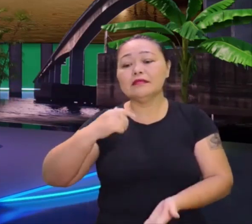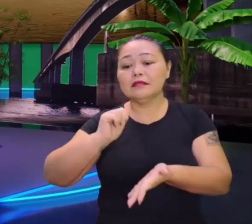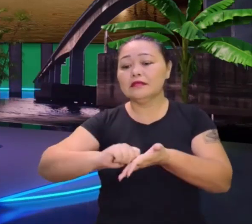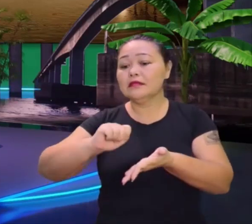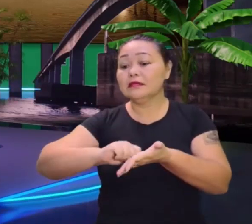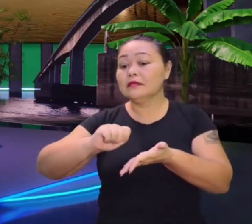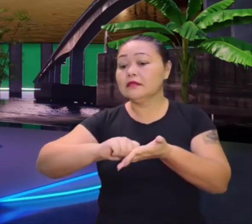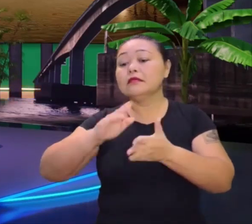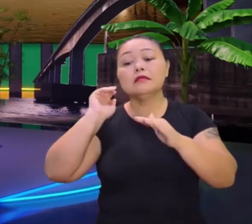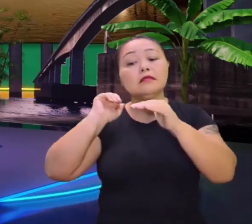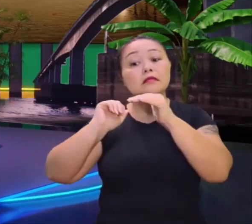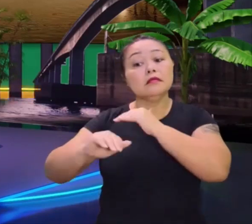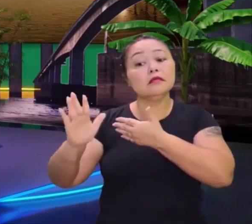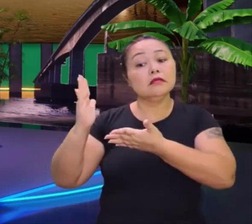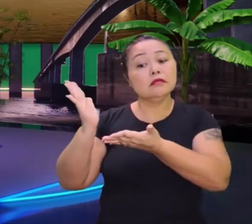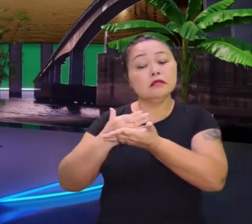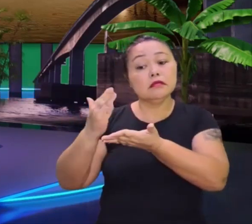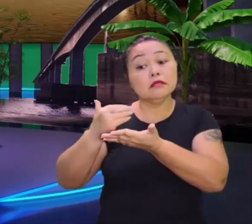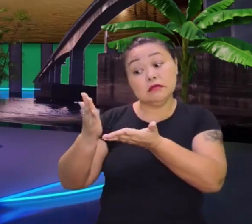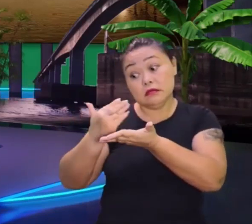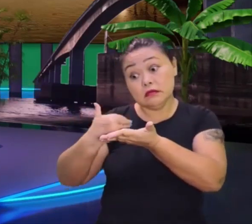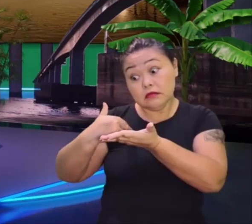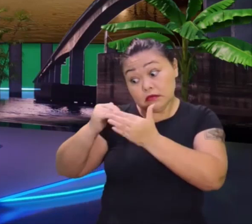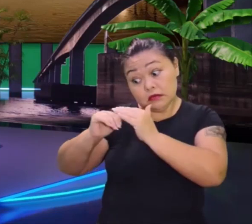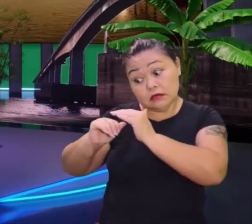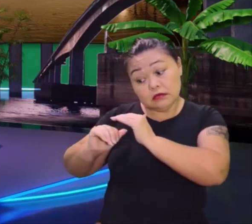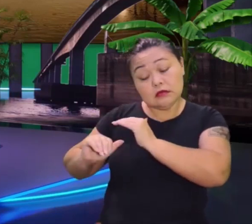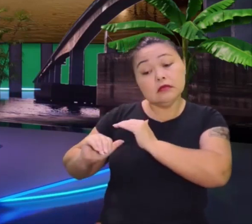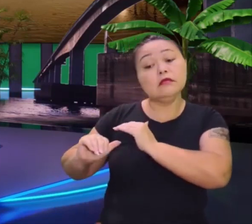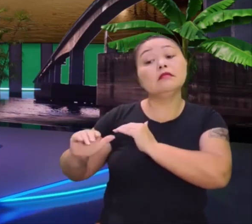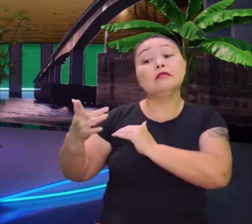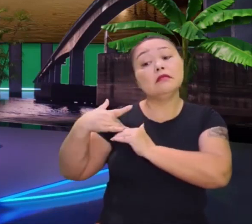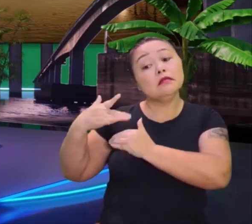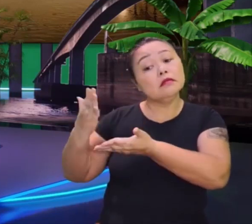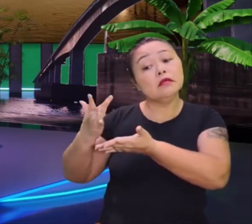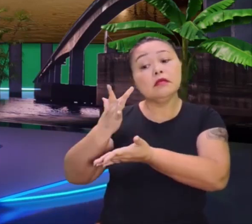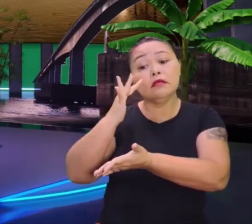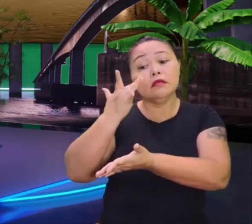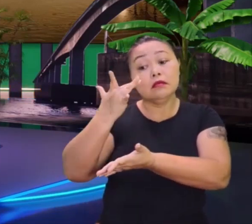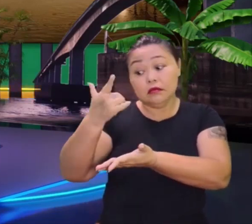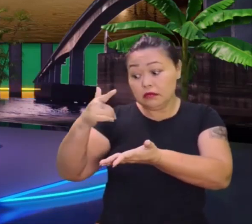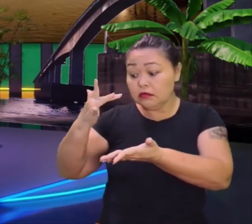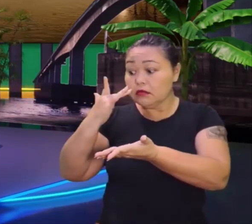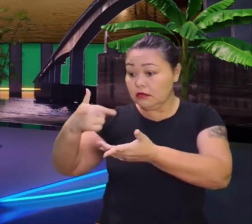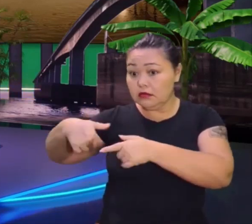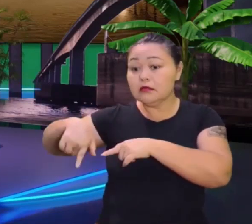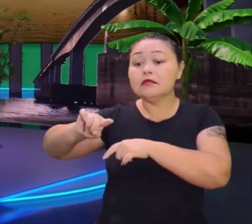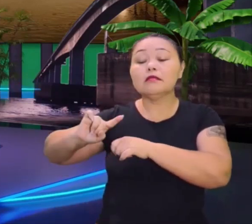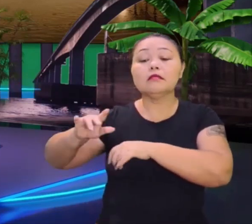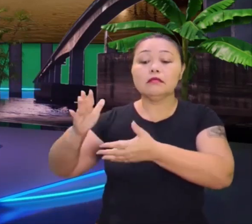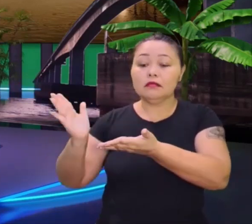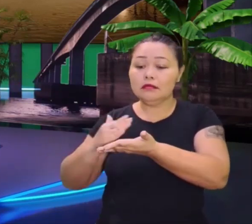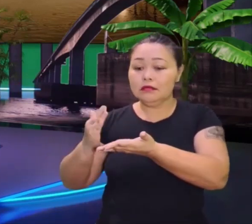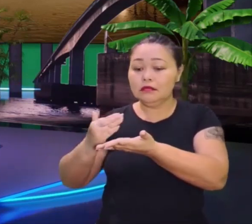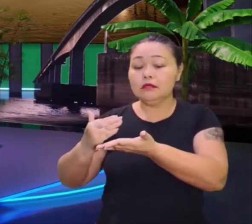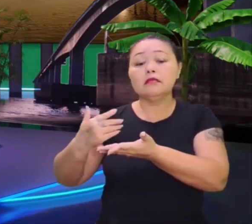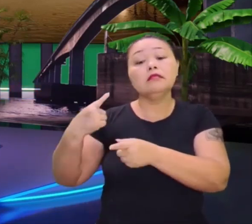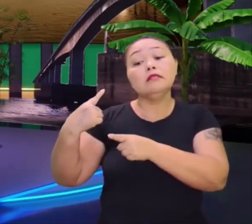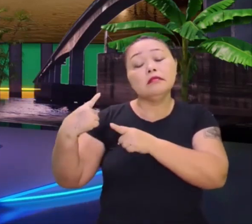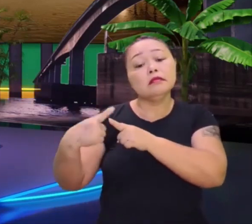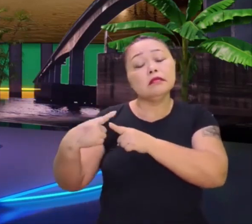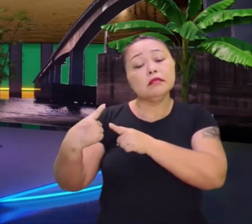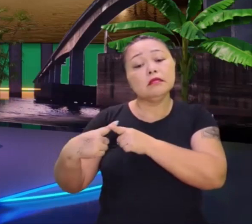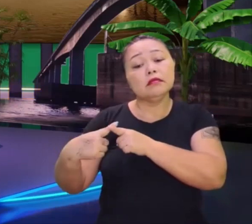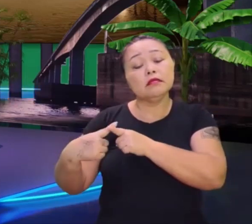anotações, como guarde esse livro, esse caderno, como se fosse um livro de ouro. É precioso, né? É precioso. Precioso, muito bem. Até